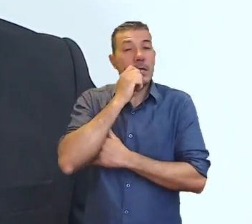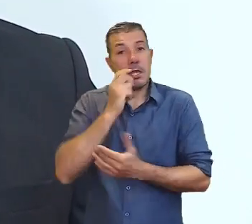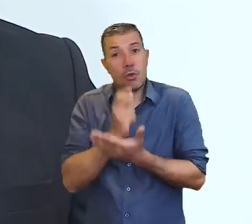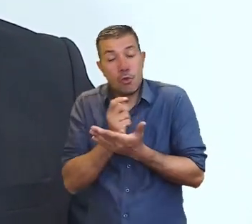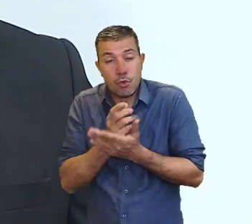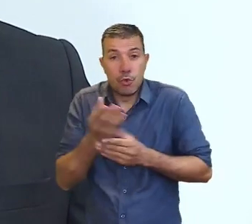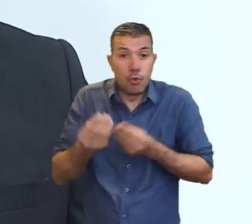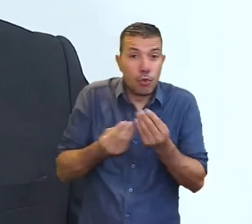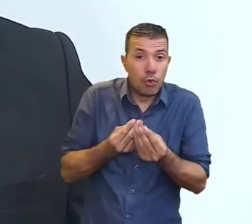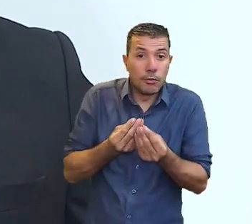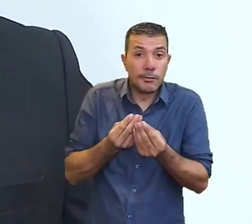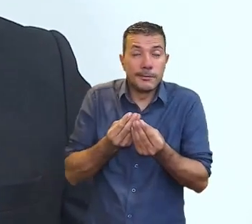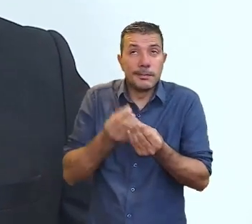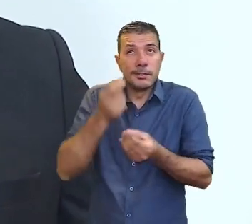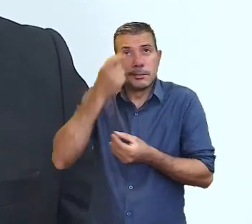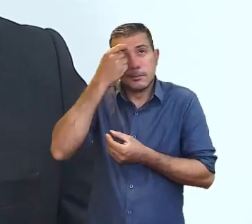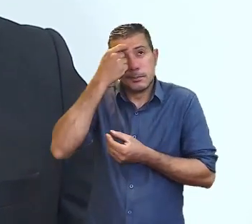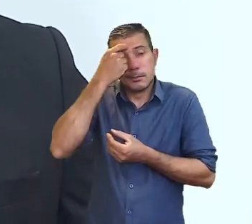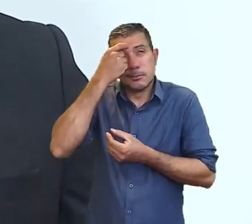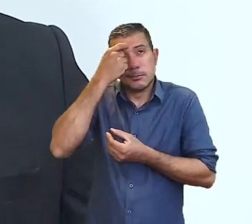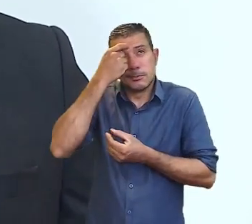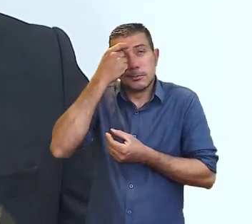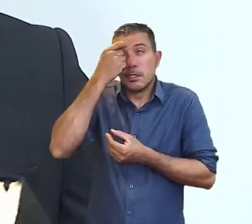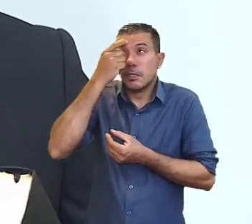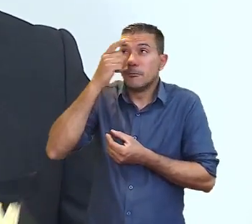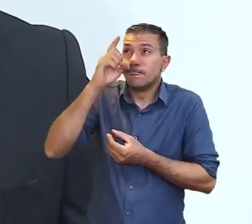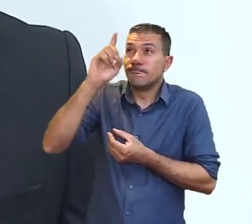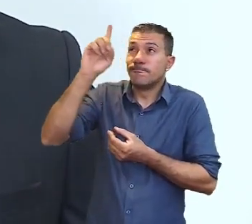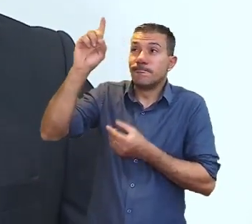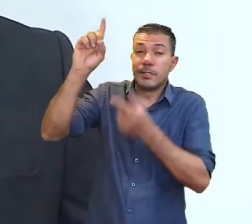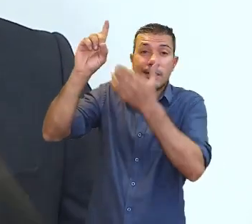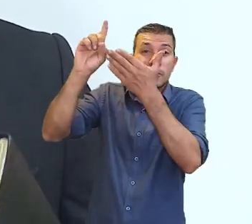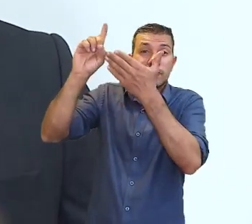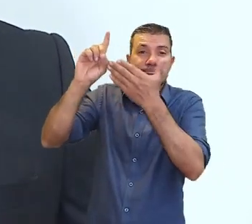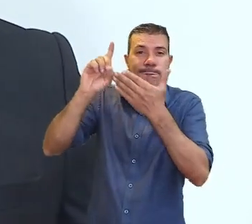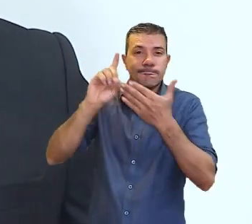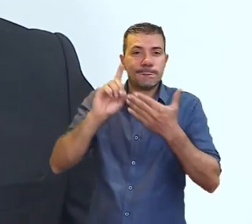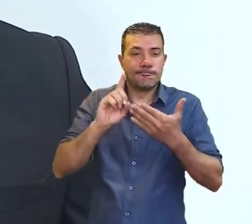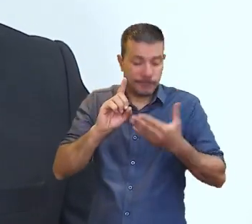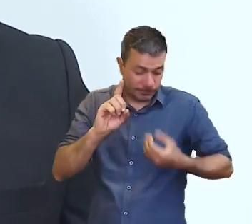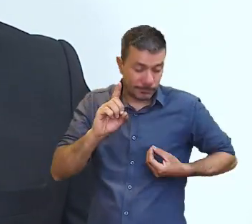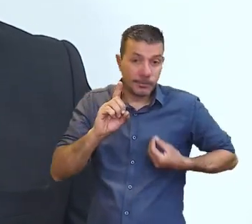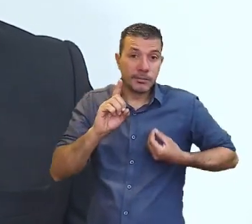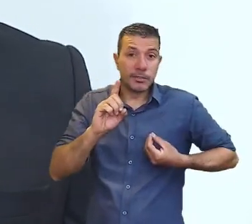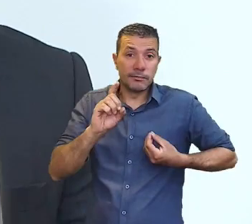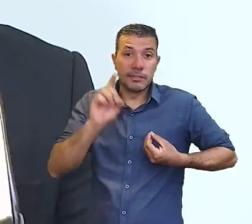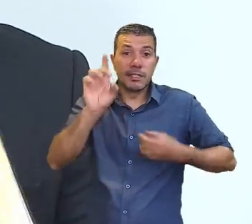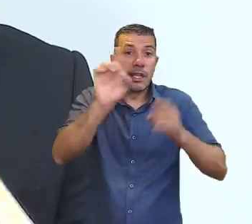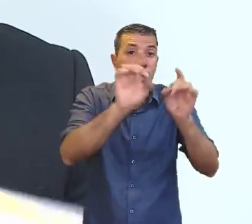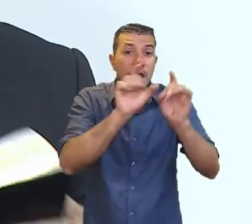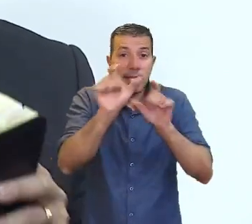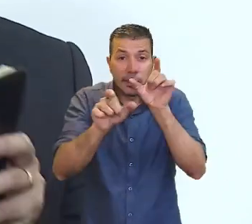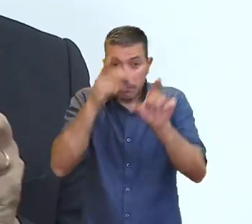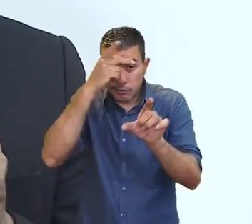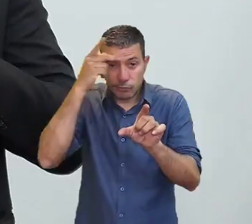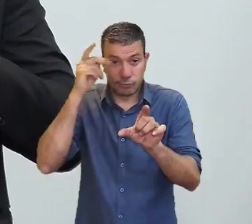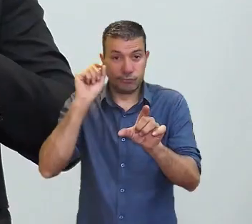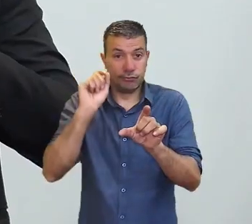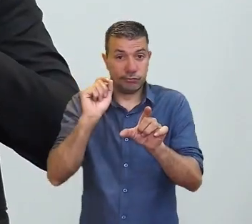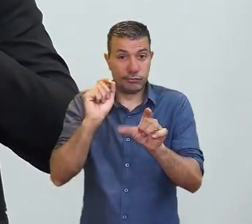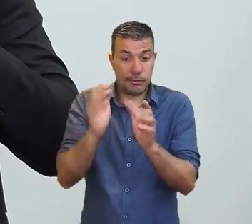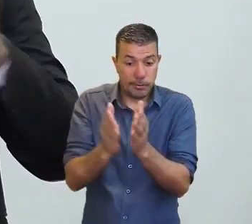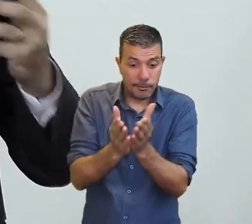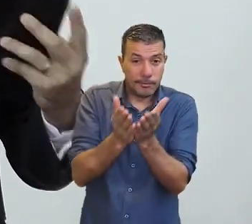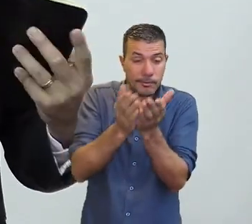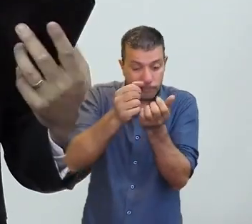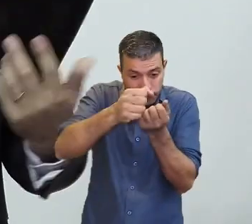aí colocar as nossas mentes naquilo que Deus representa na vida de cada um de nós. Eu estou aqui com a Bíblia, e a